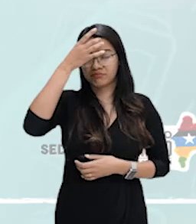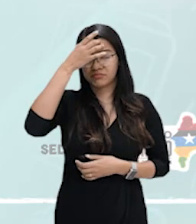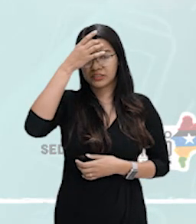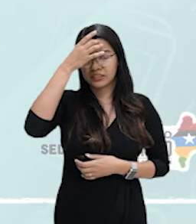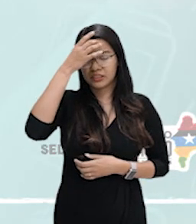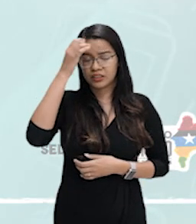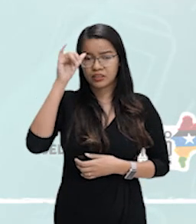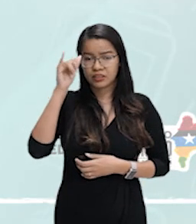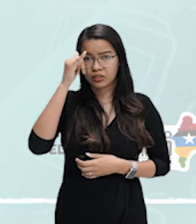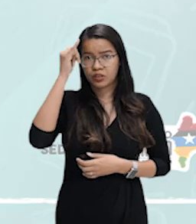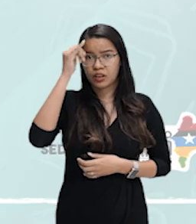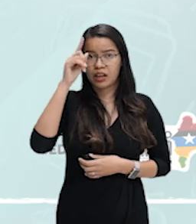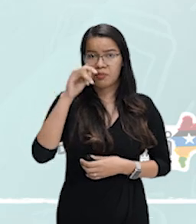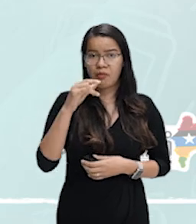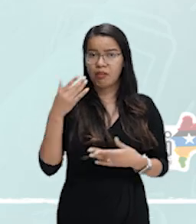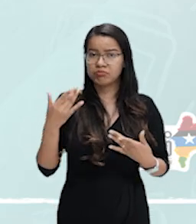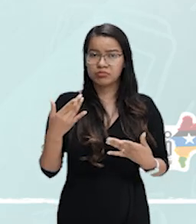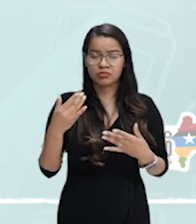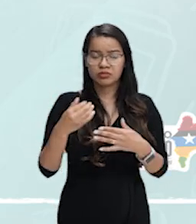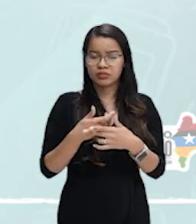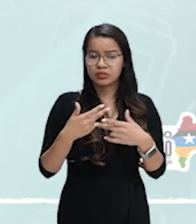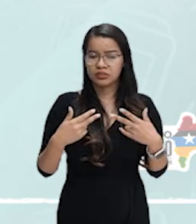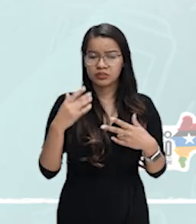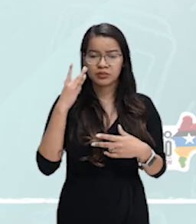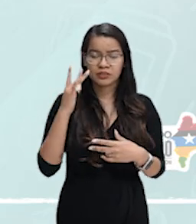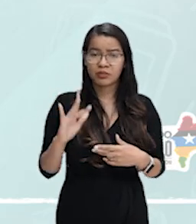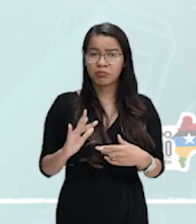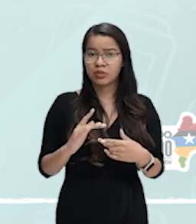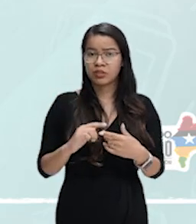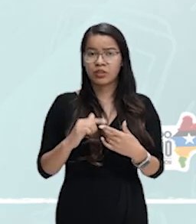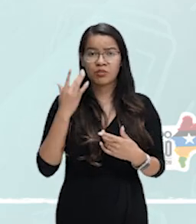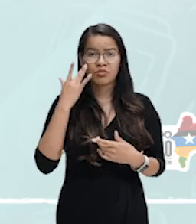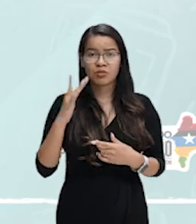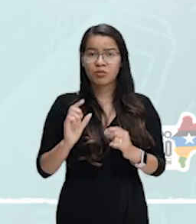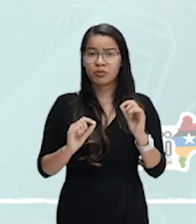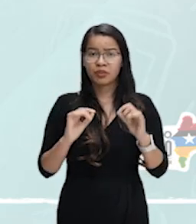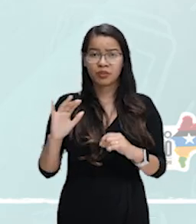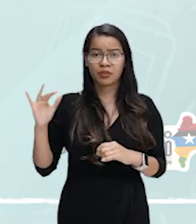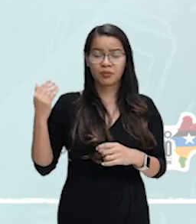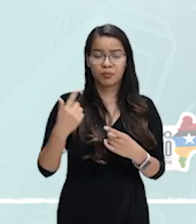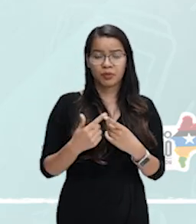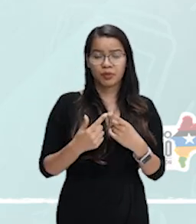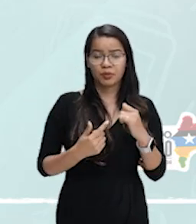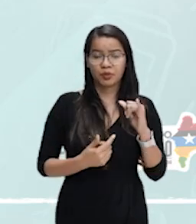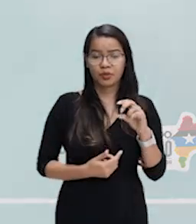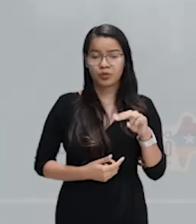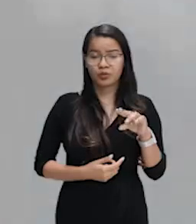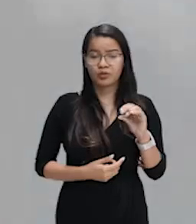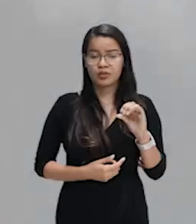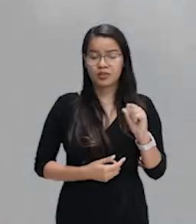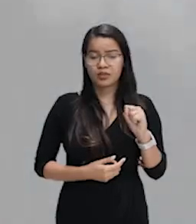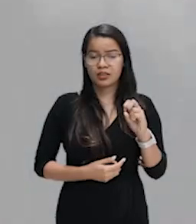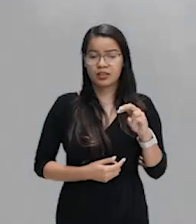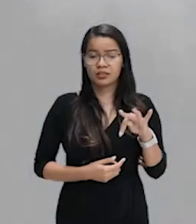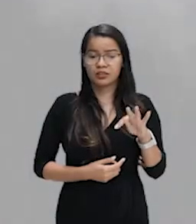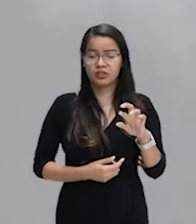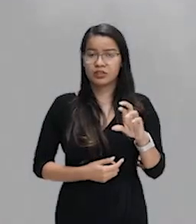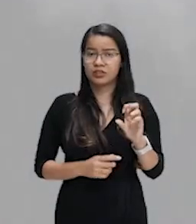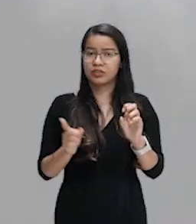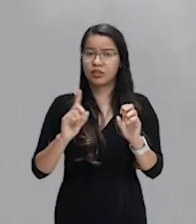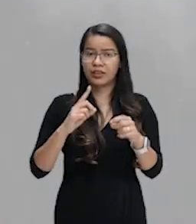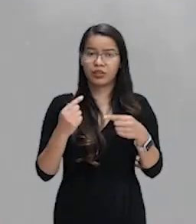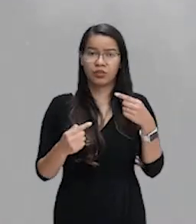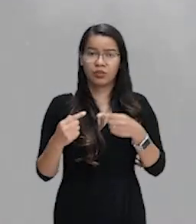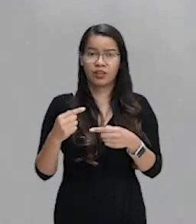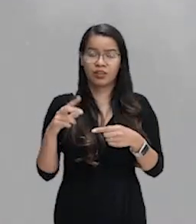incógnita. Eu não sei o que passa no inconsciente, porque o inconsciente, como o nome diz, ele não é literalmente controlável. Às